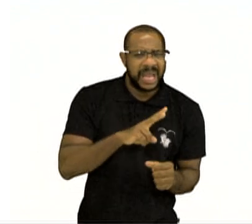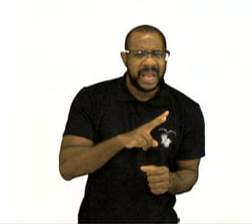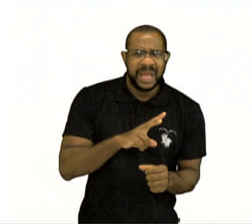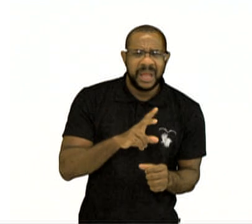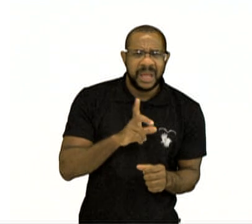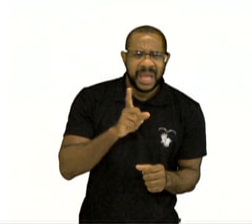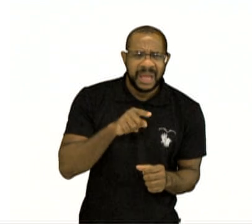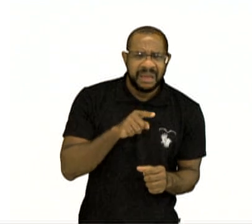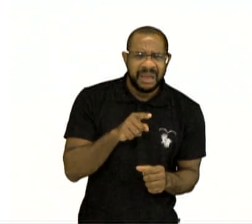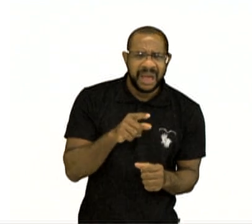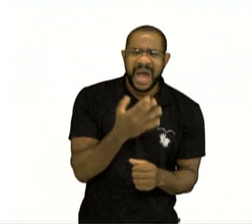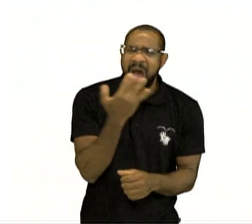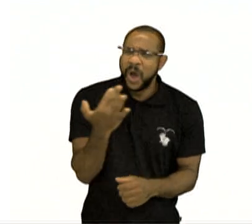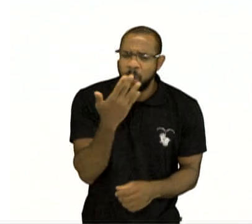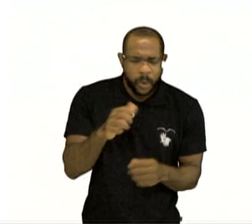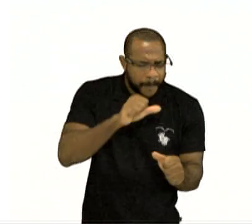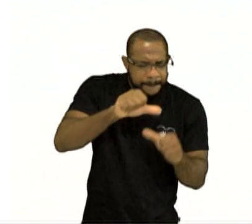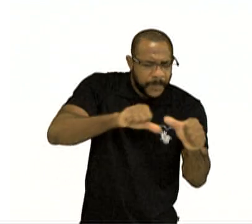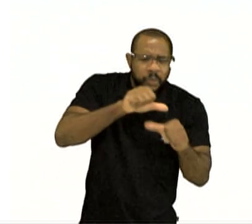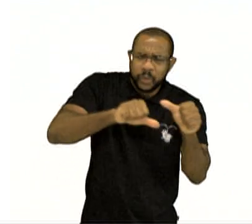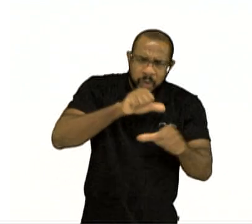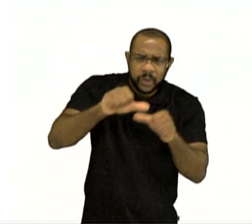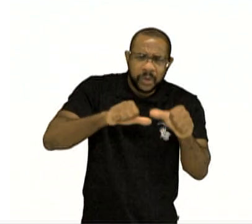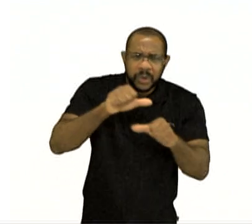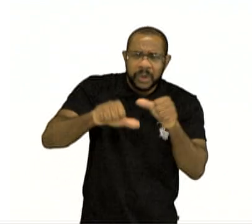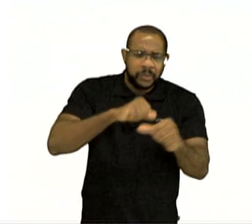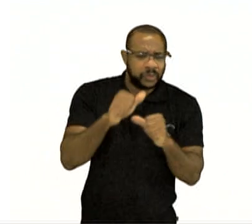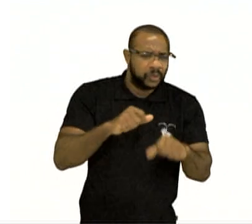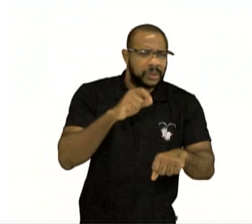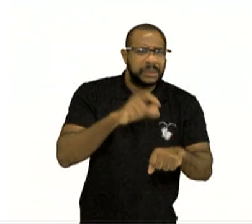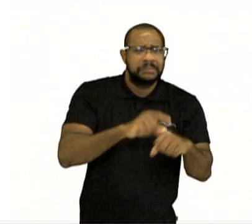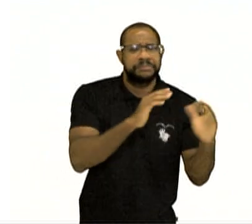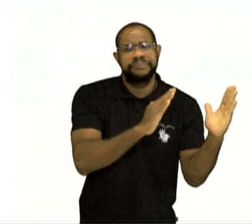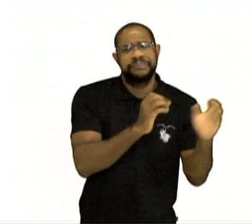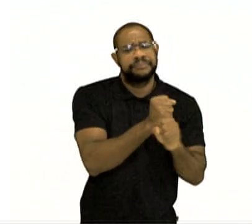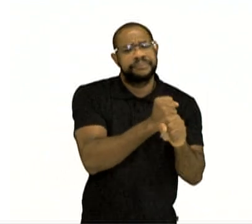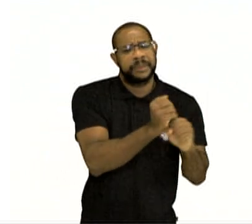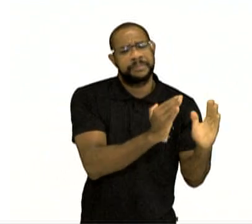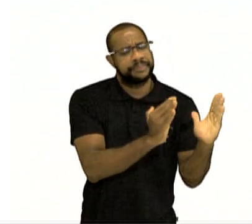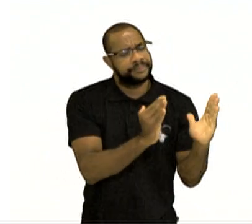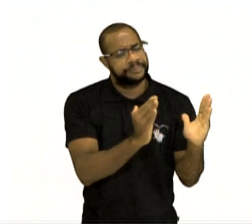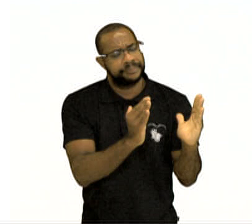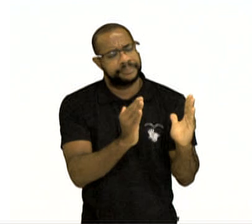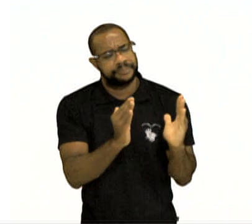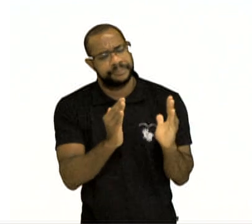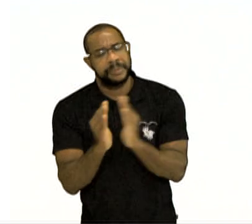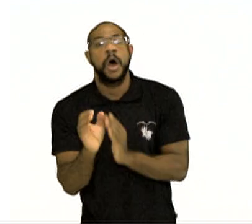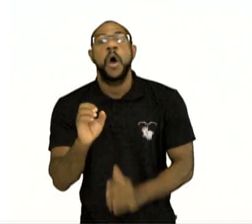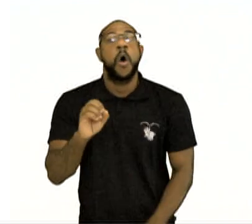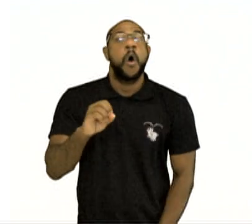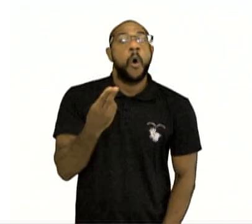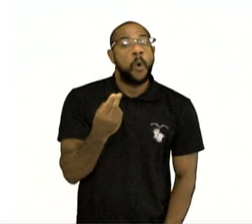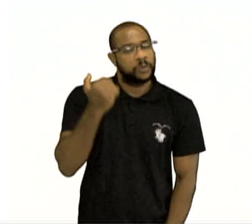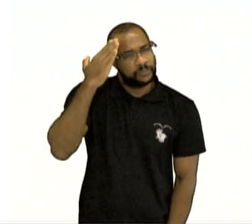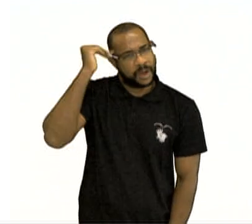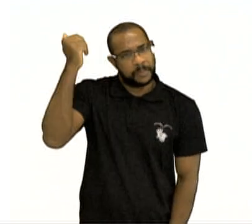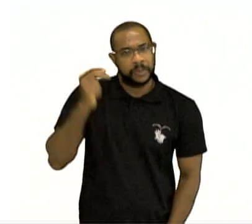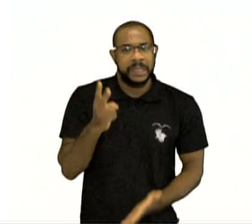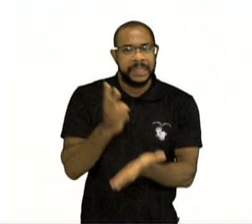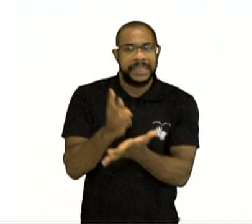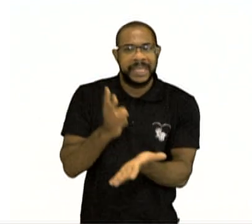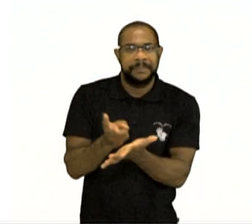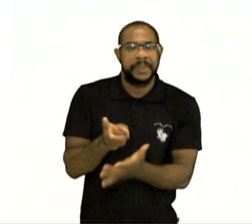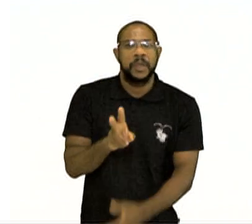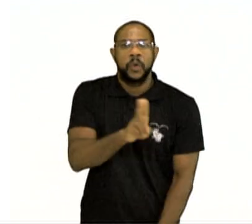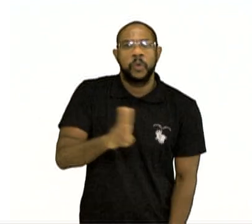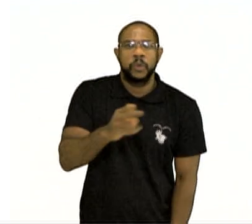tempo? Ou você acha que os artistas sempre usaram as cores da mesma maneira, o tempo todo, sempre igual, sempre igual? O que você